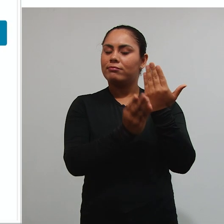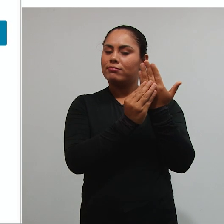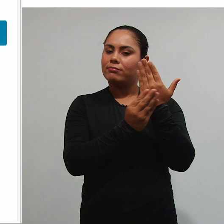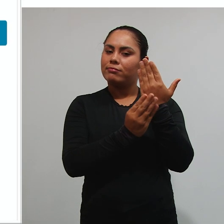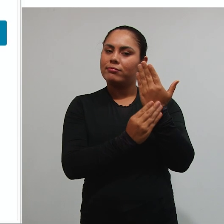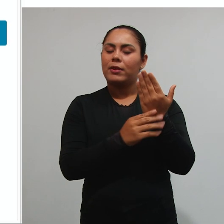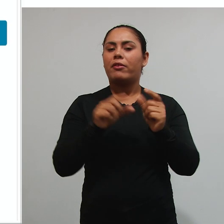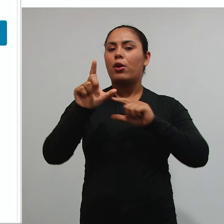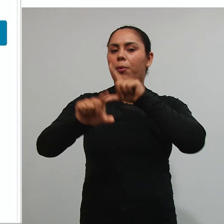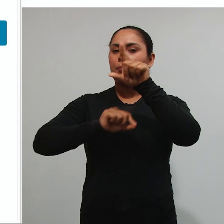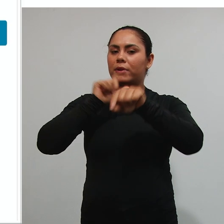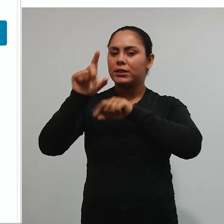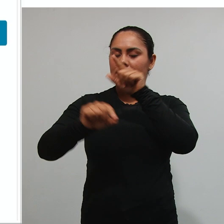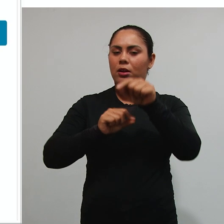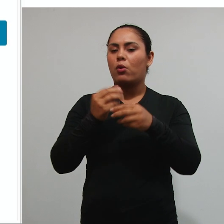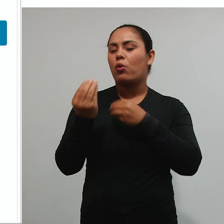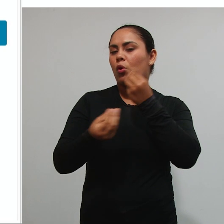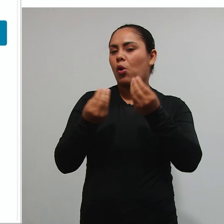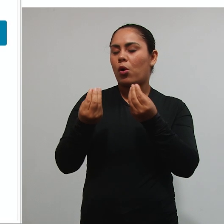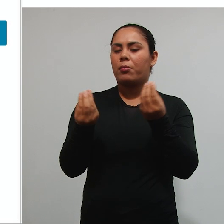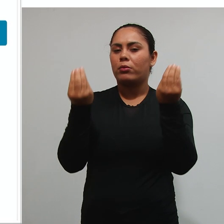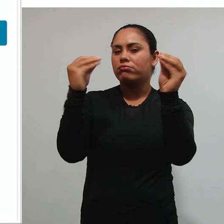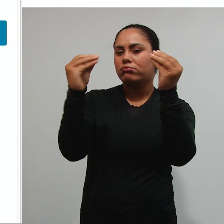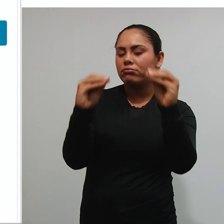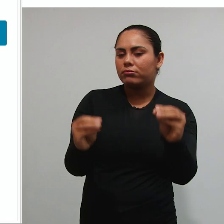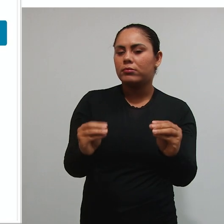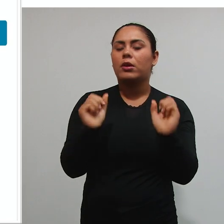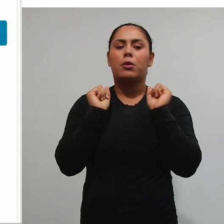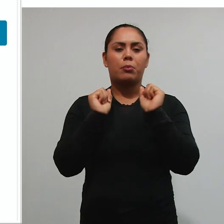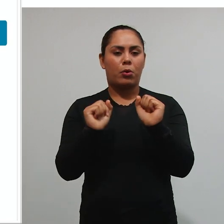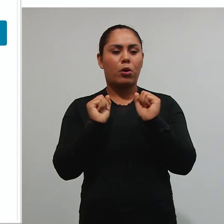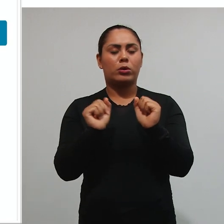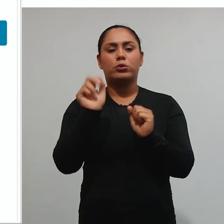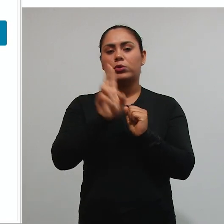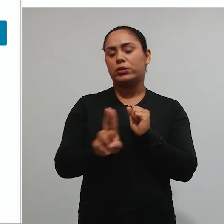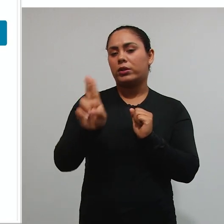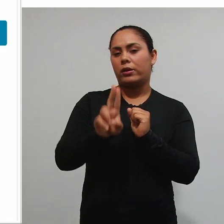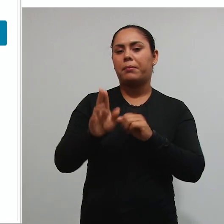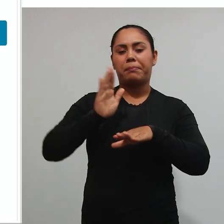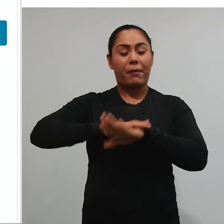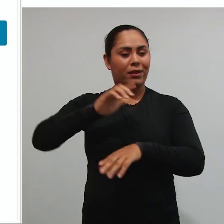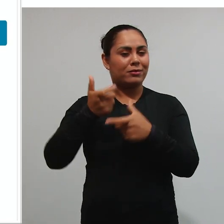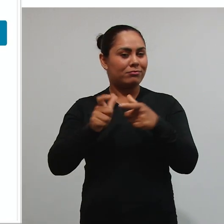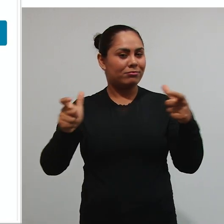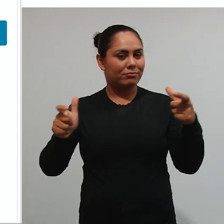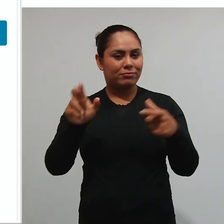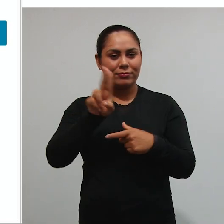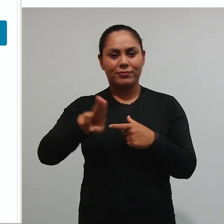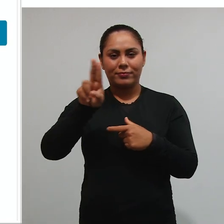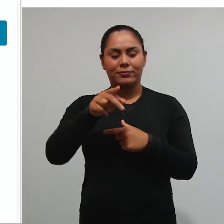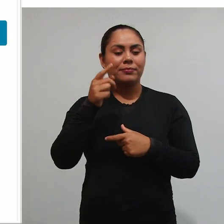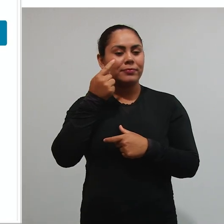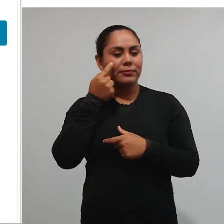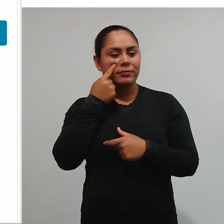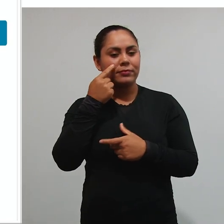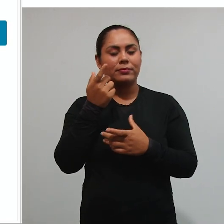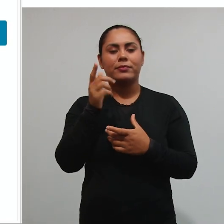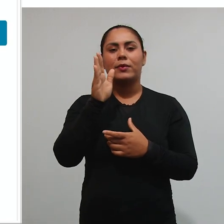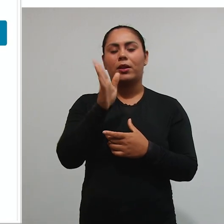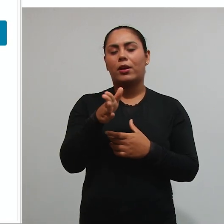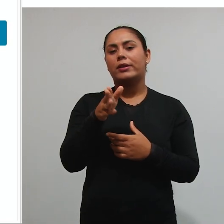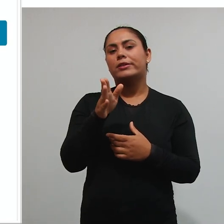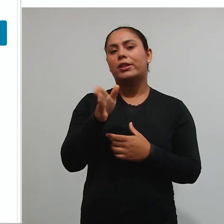dar as opções de como eu fazer as referências. As mais usadas são essas. As